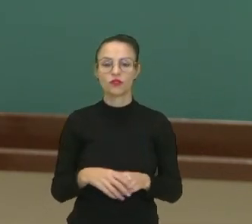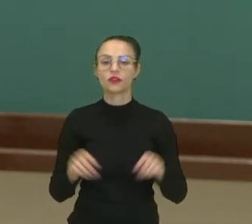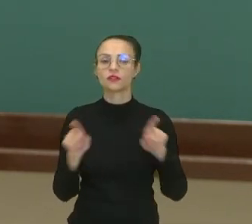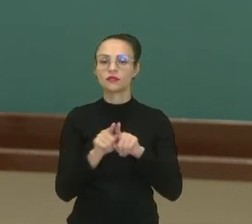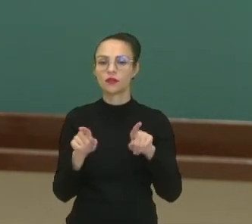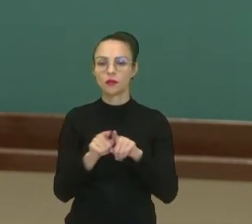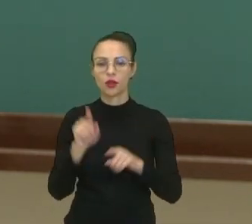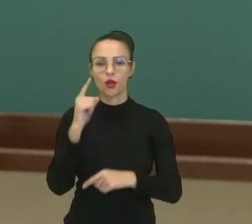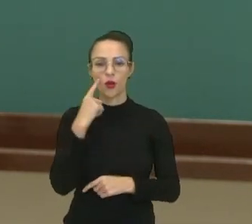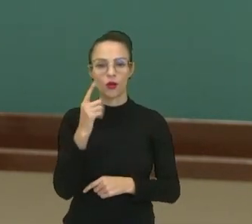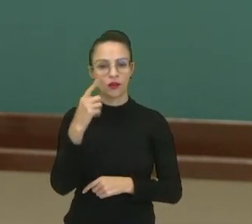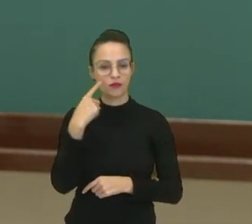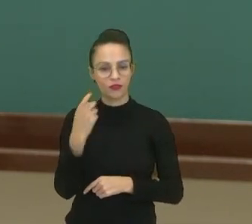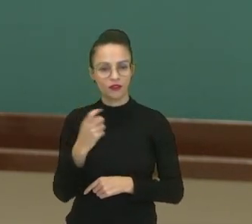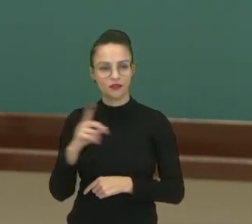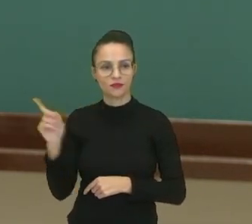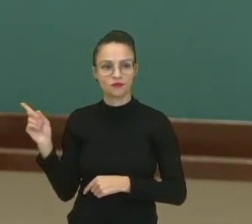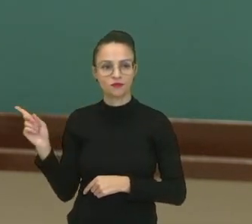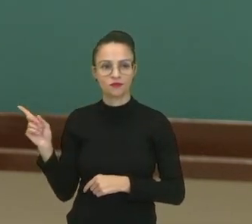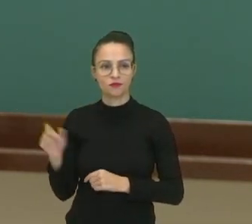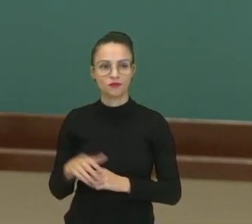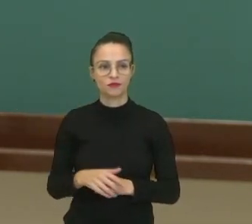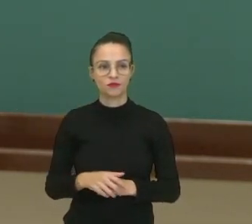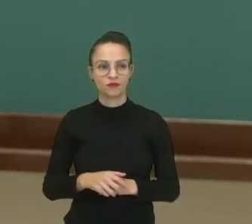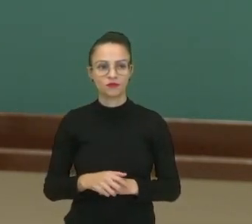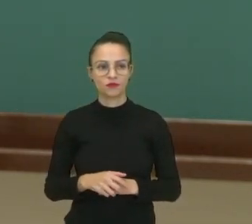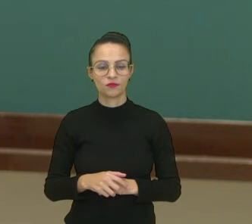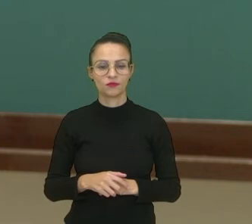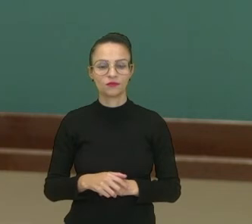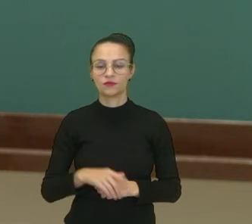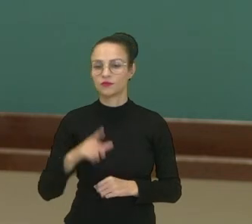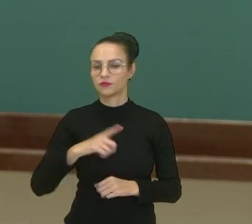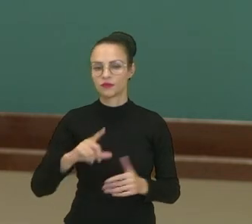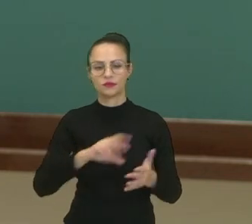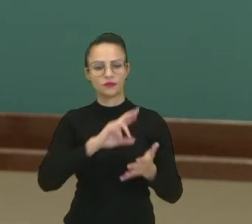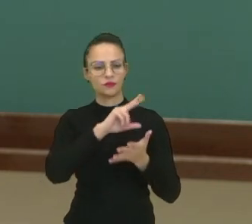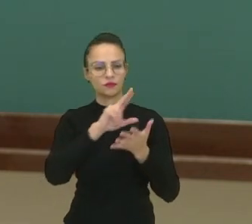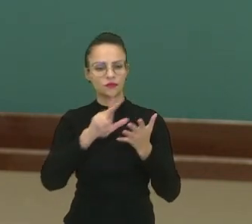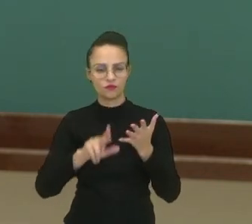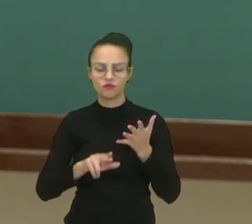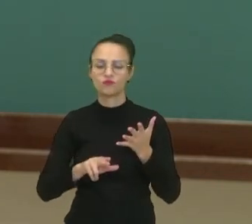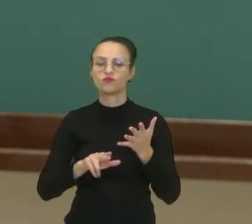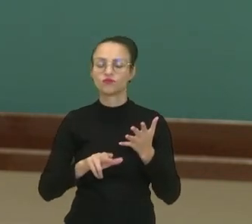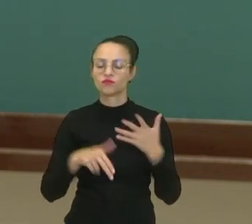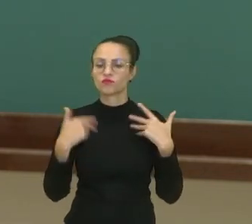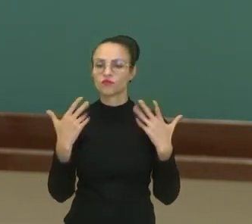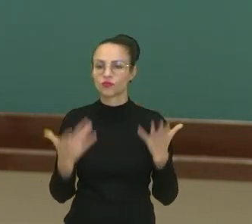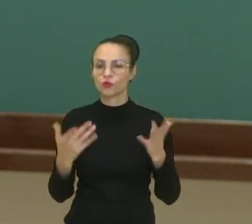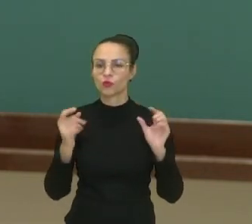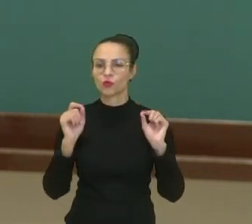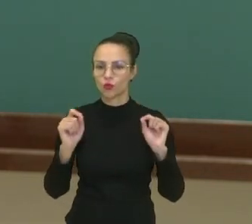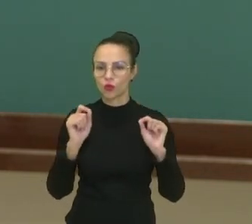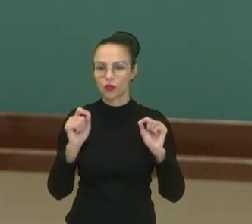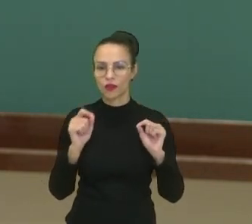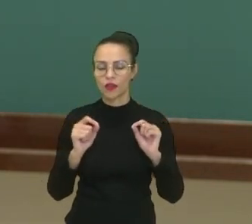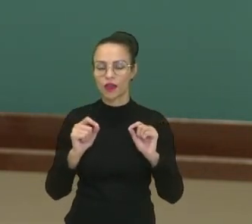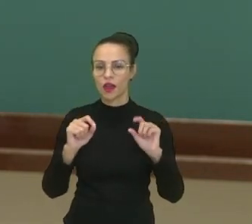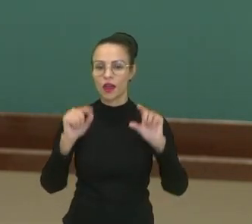celular, olha que interessante. As milhas náuticas, o território. E qual que é o